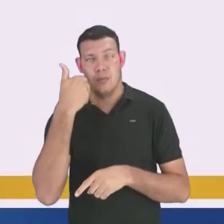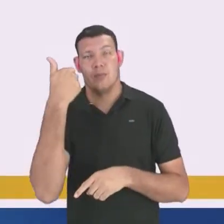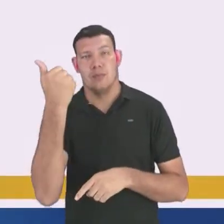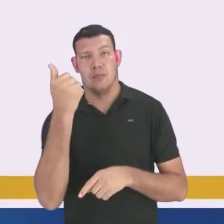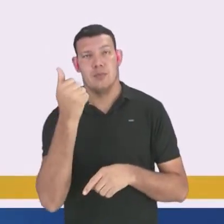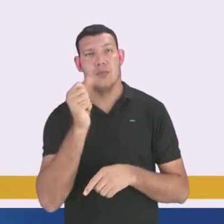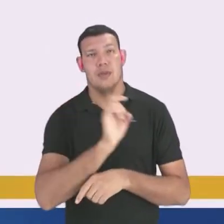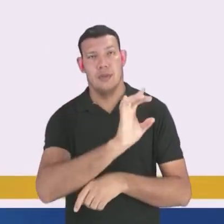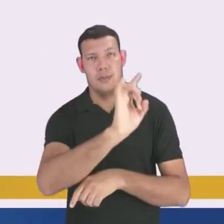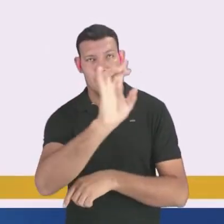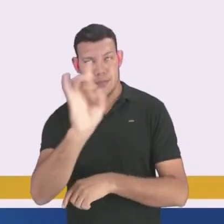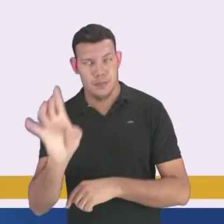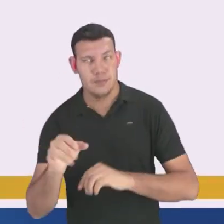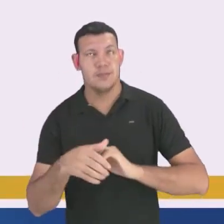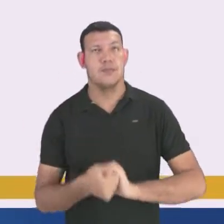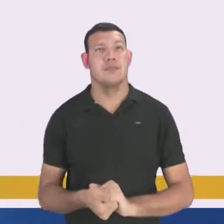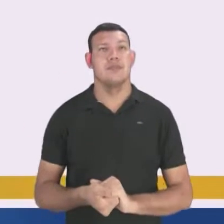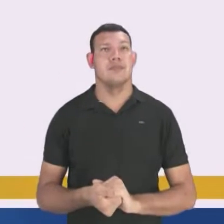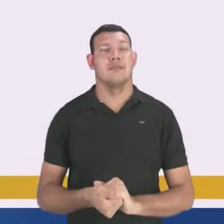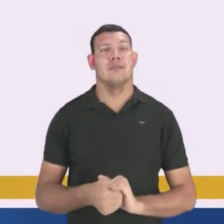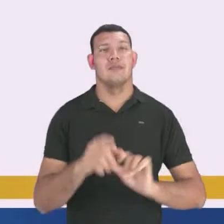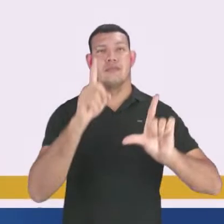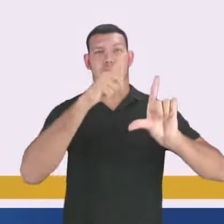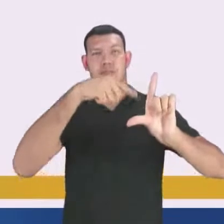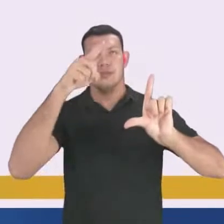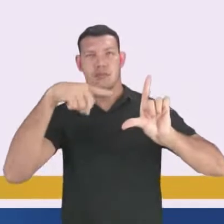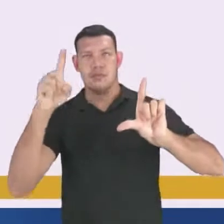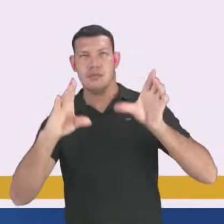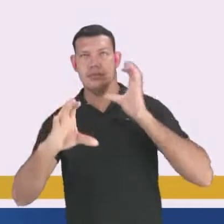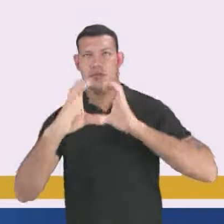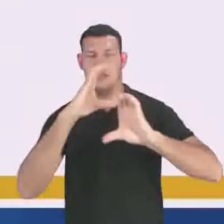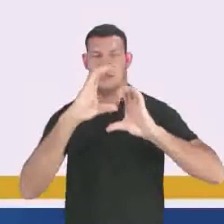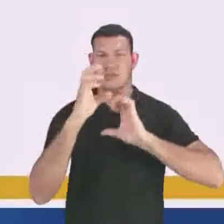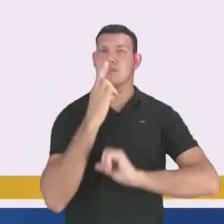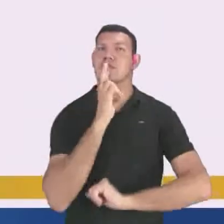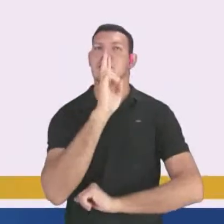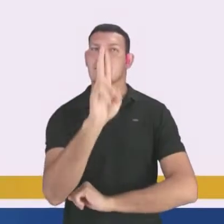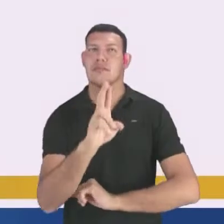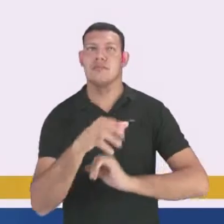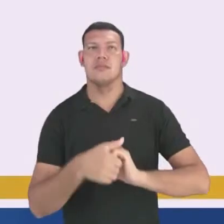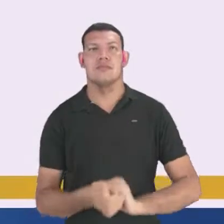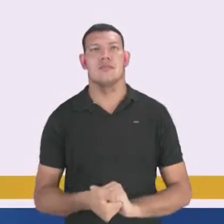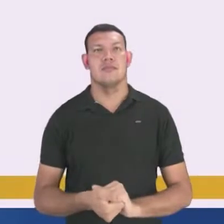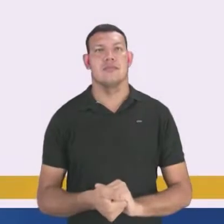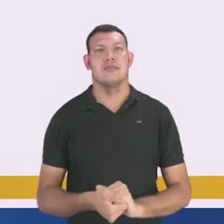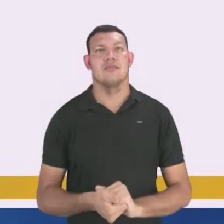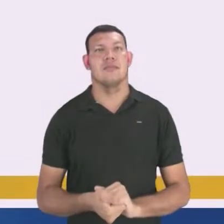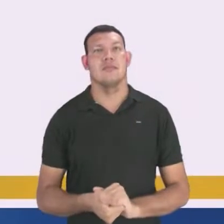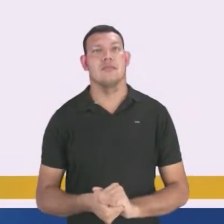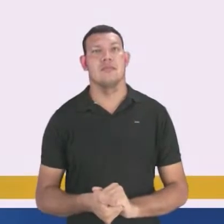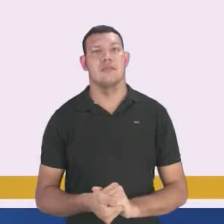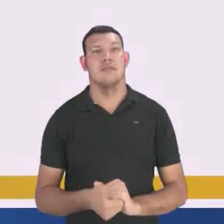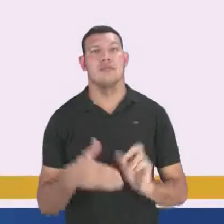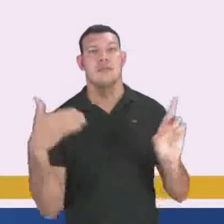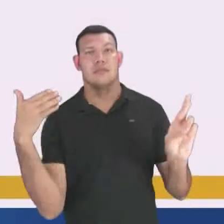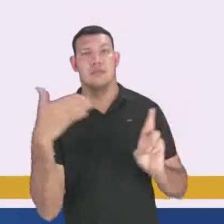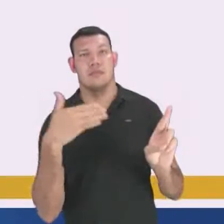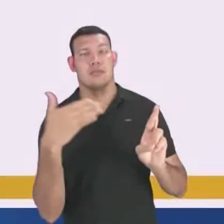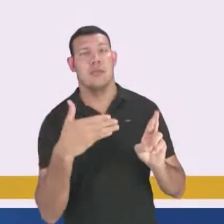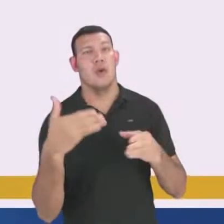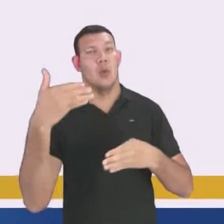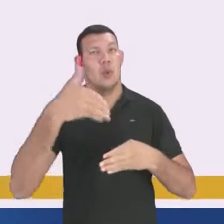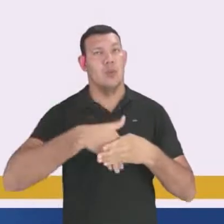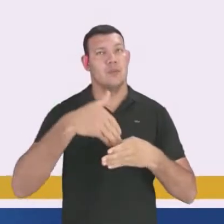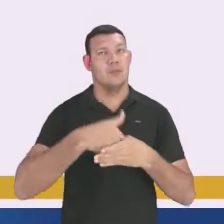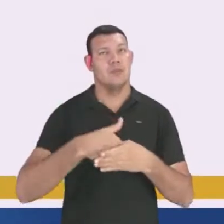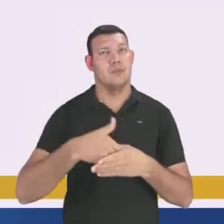Então, vamos falar aí sobre gráficos e comunicação dos resultados. Então, o gráfico do próximo slide, ele representa a intenção de votos no segundo turno aí